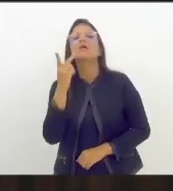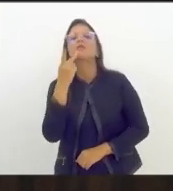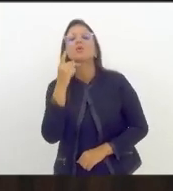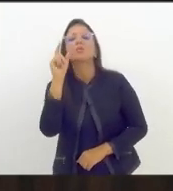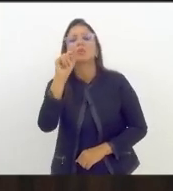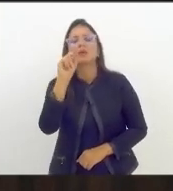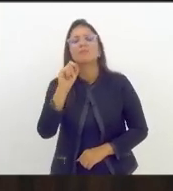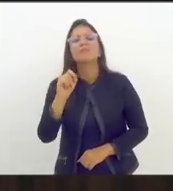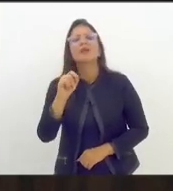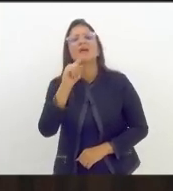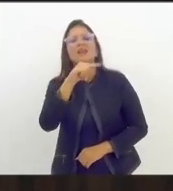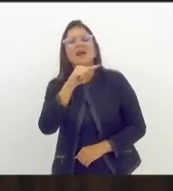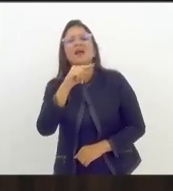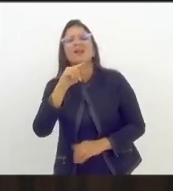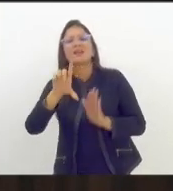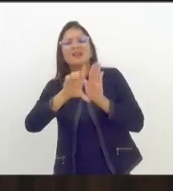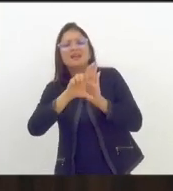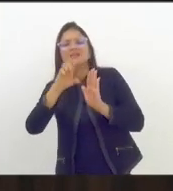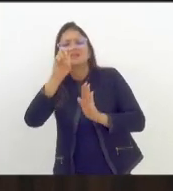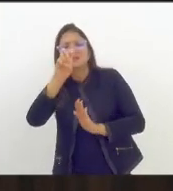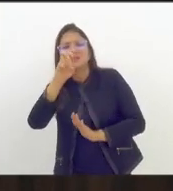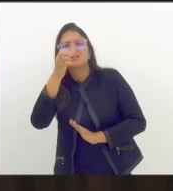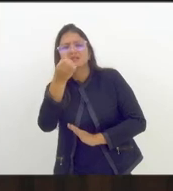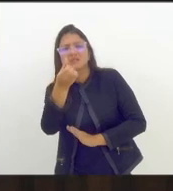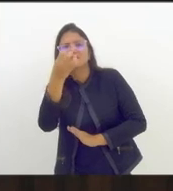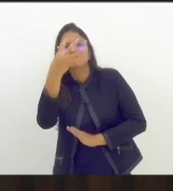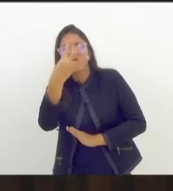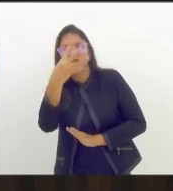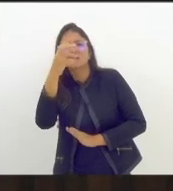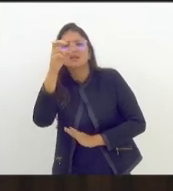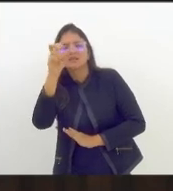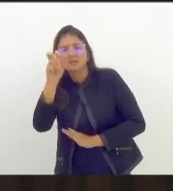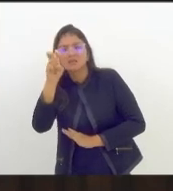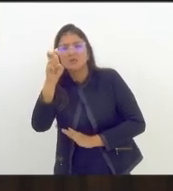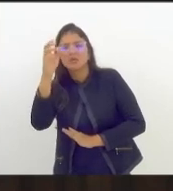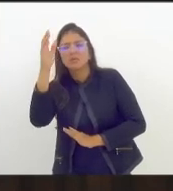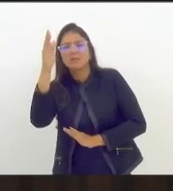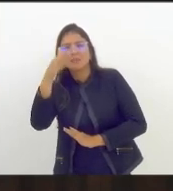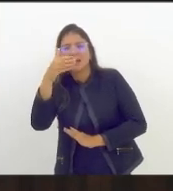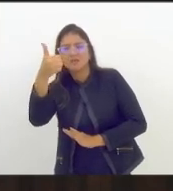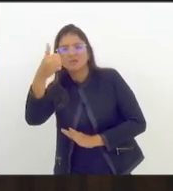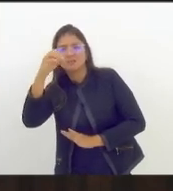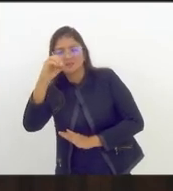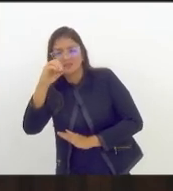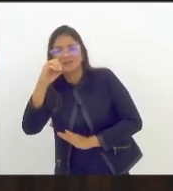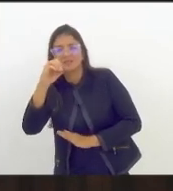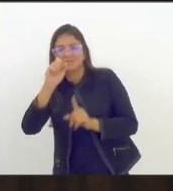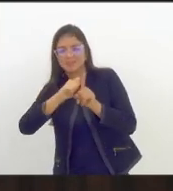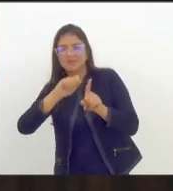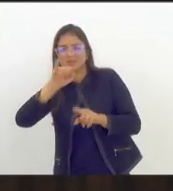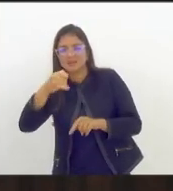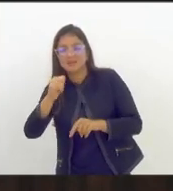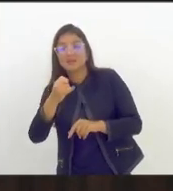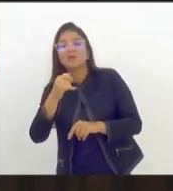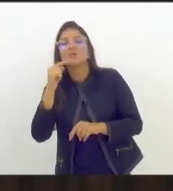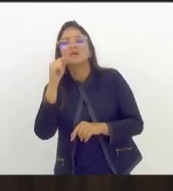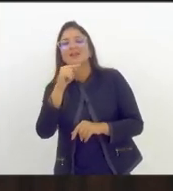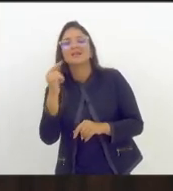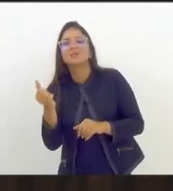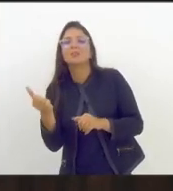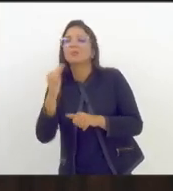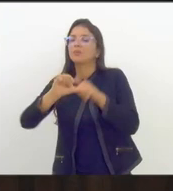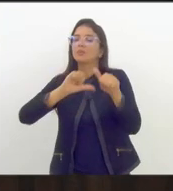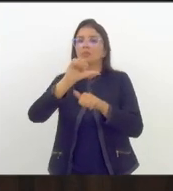Lei 5645, de 6 de janeiro de 2010, incluindo no calendário oficial do Estado do Rio de